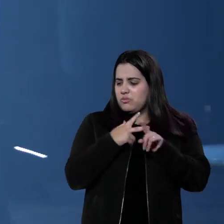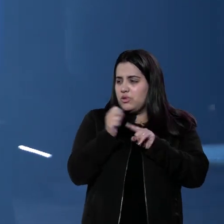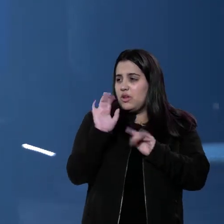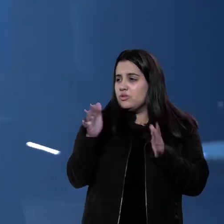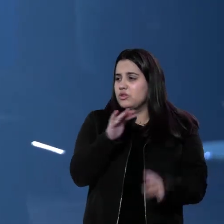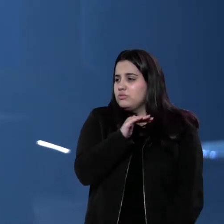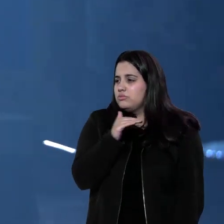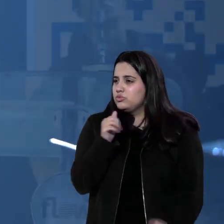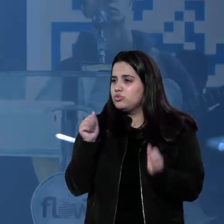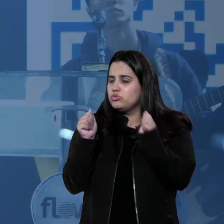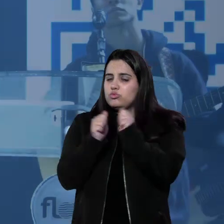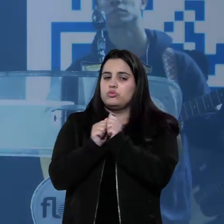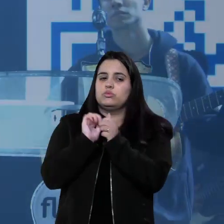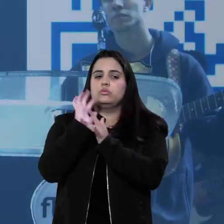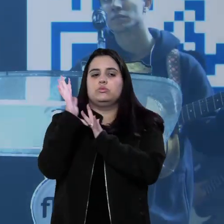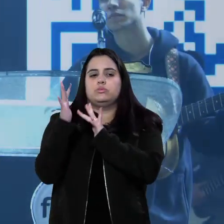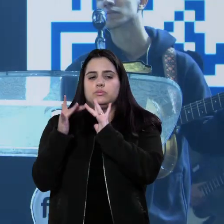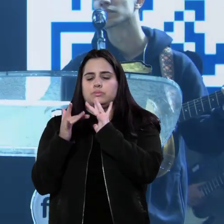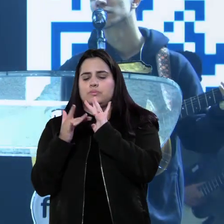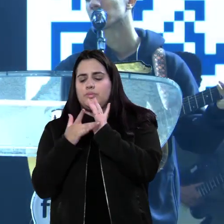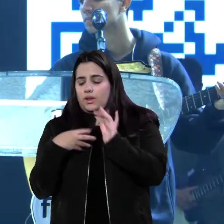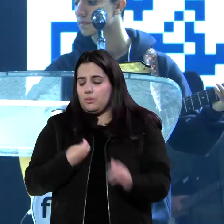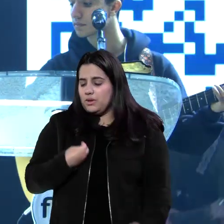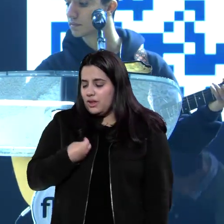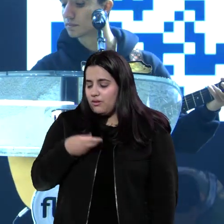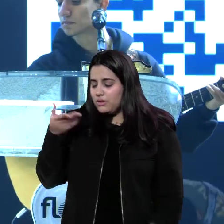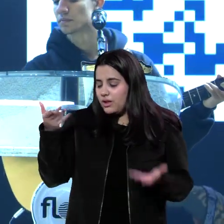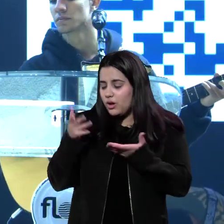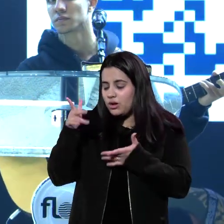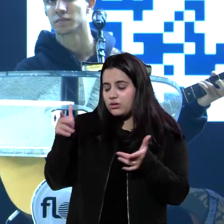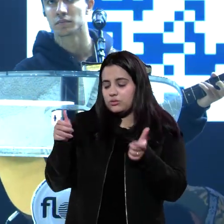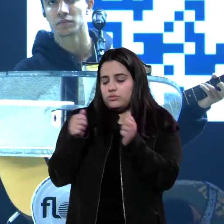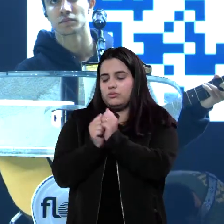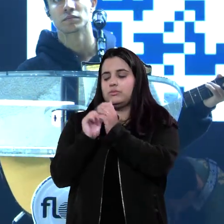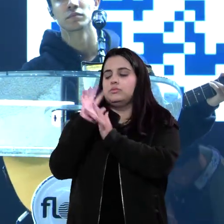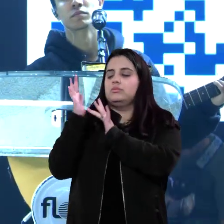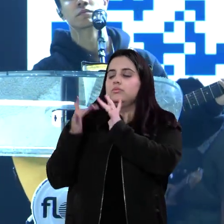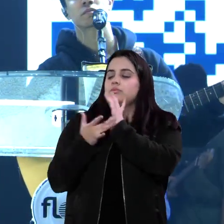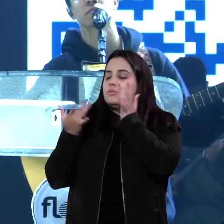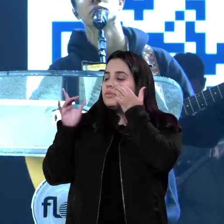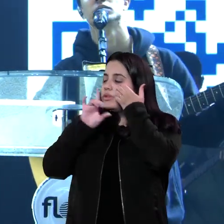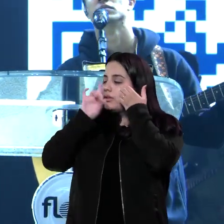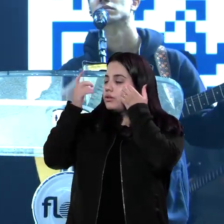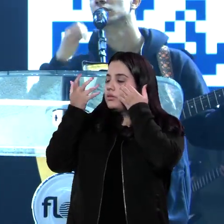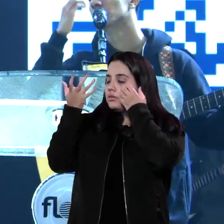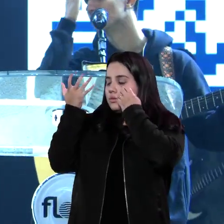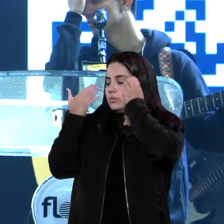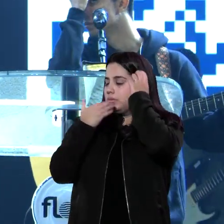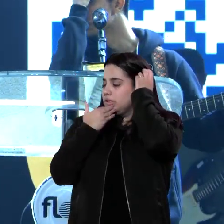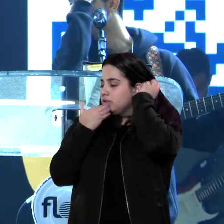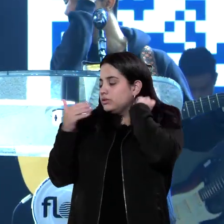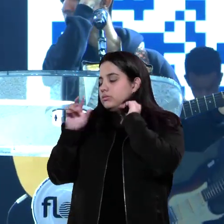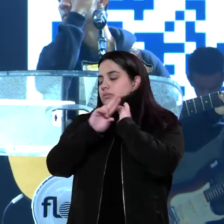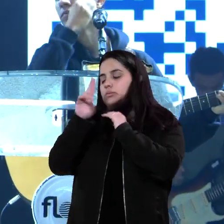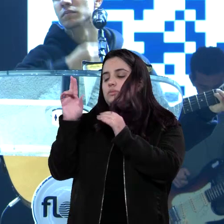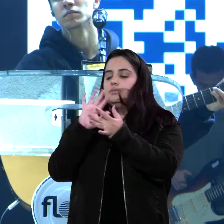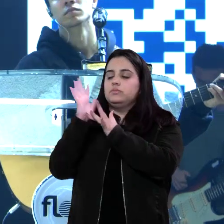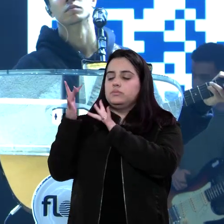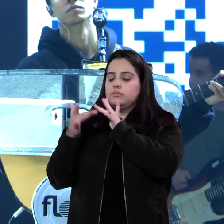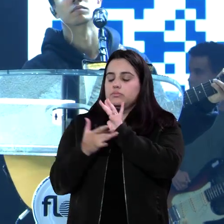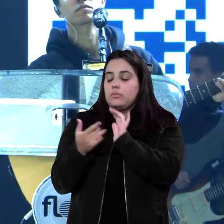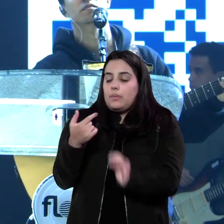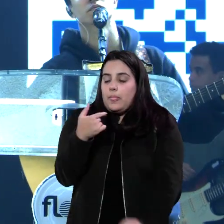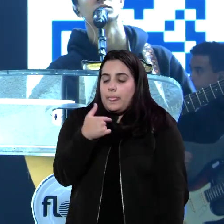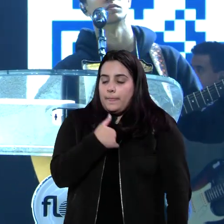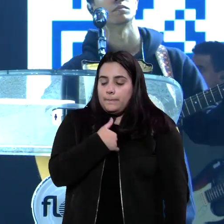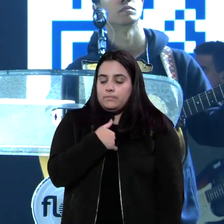com Cristo. A vida que agora eu vivo é uma vida com Jesus. E Deus, eu quero pedir que em nome de Jesus, eu e os